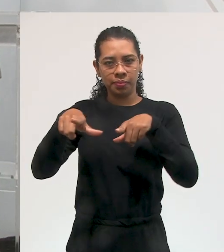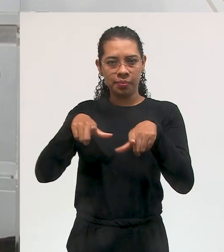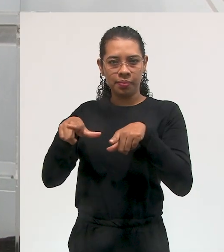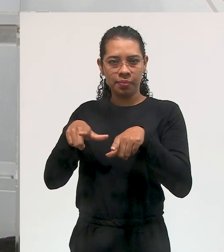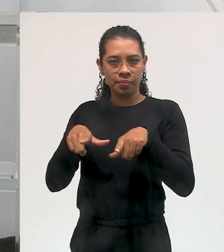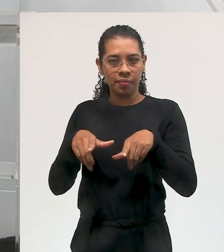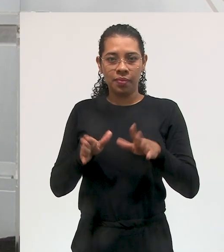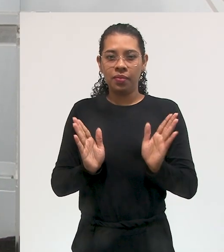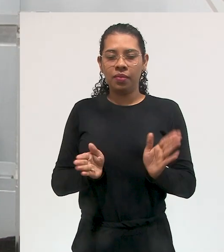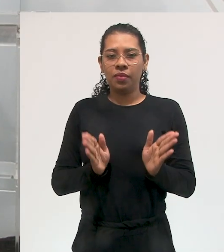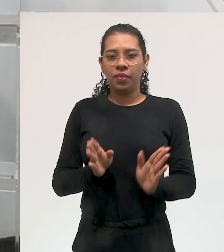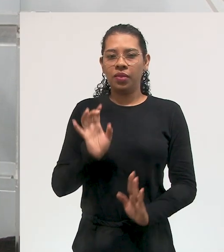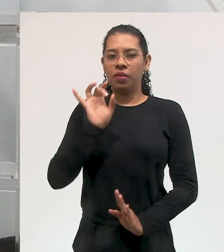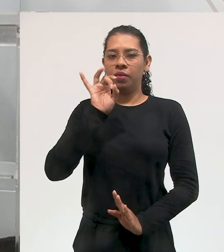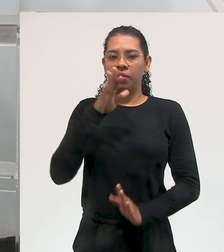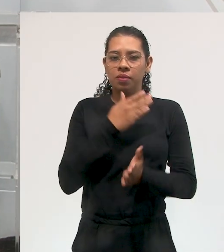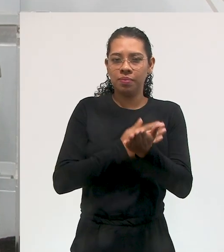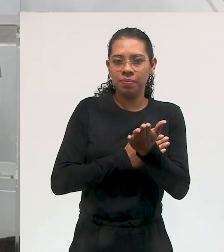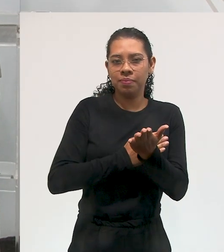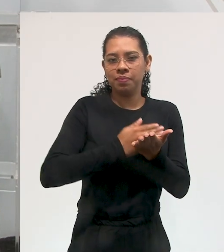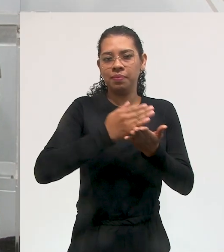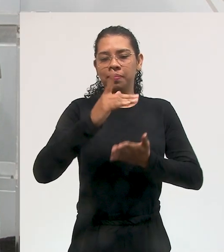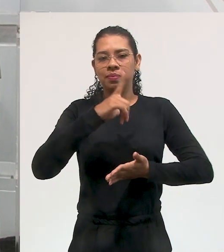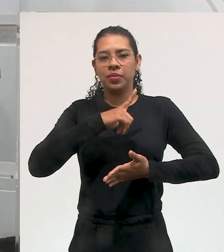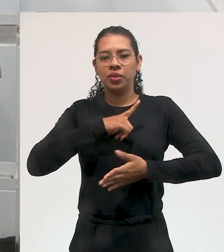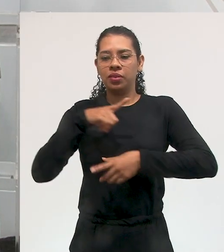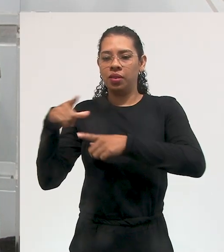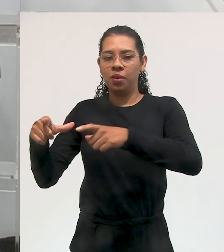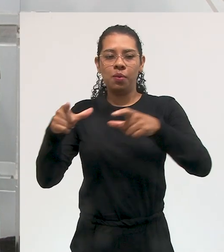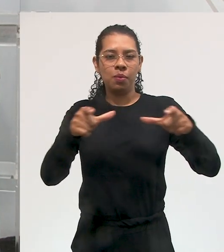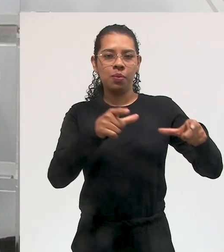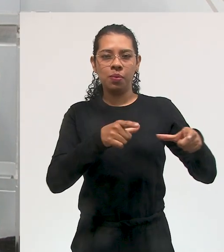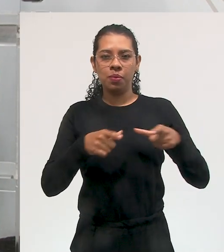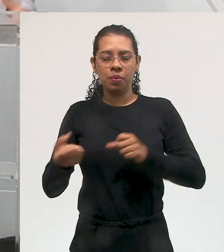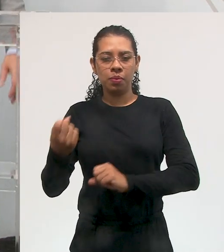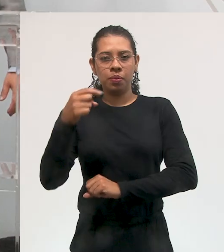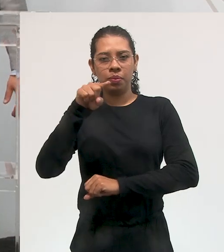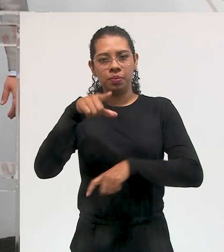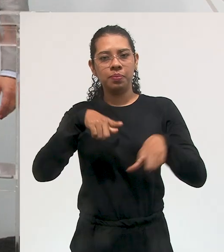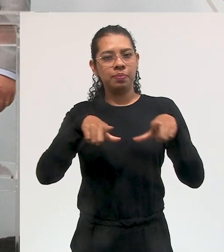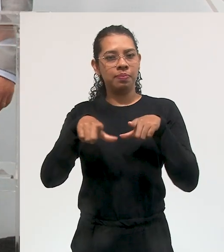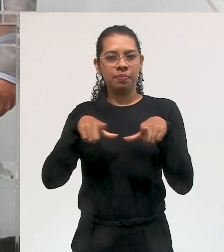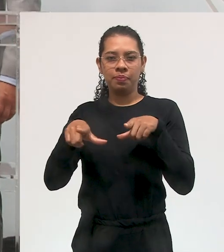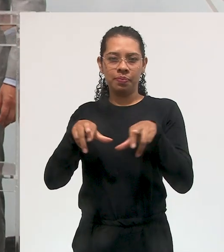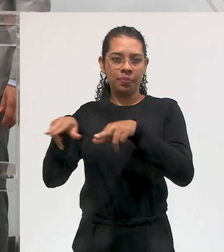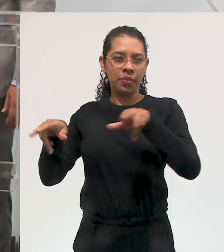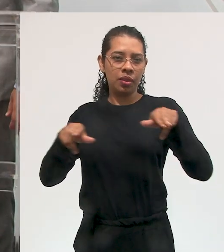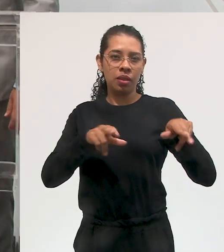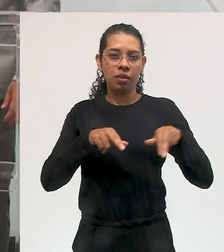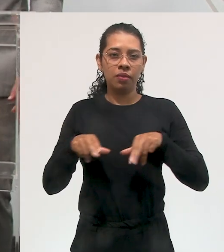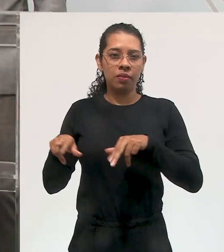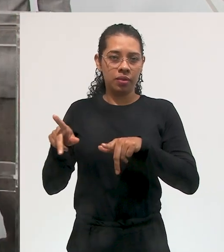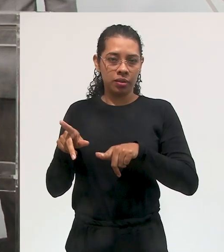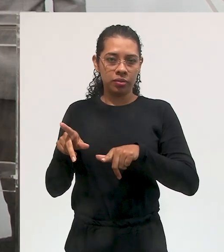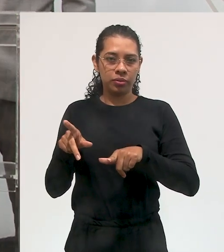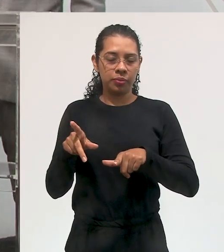atuar, né? A gente está aqui só no começo, né? Só que tem muito campo, né, para vocês aí avançarem,